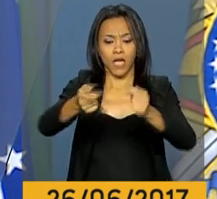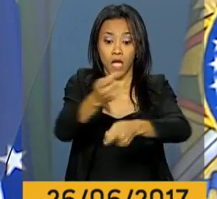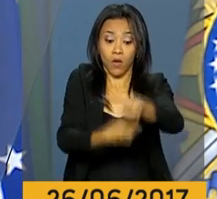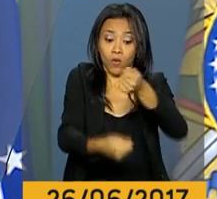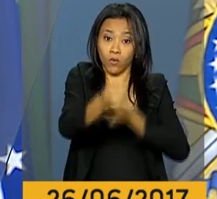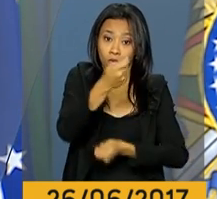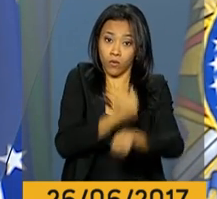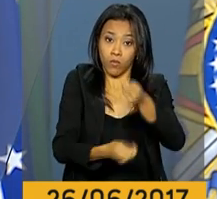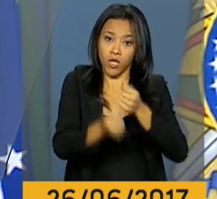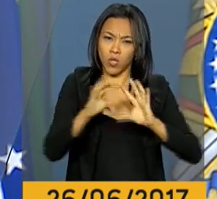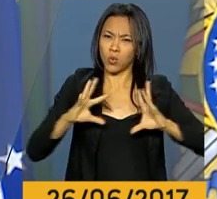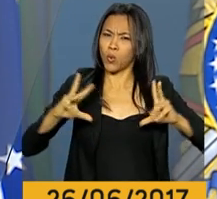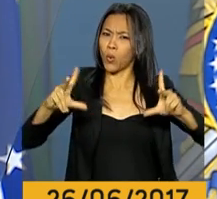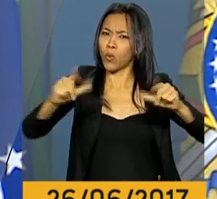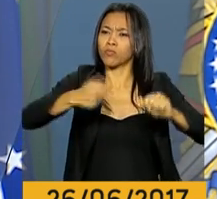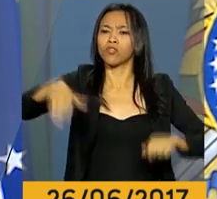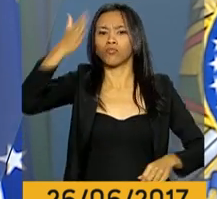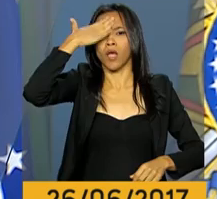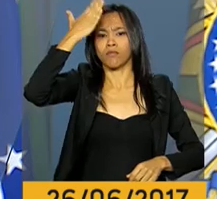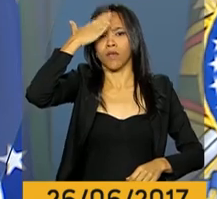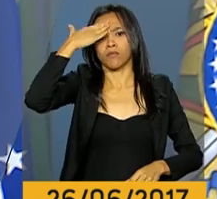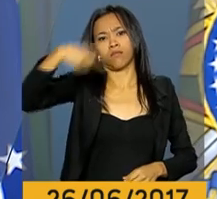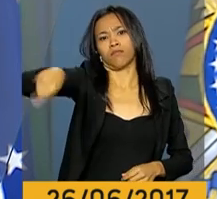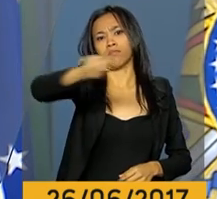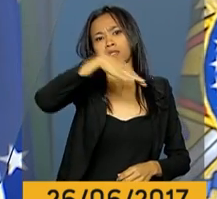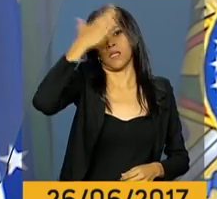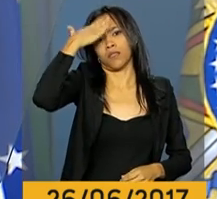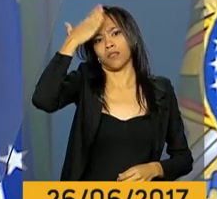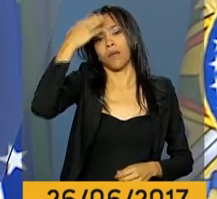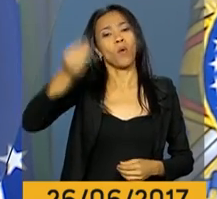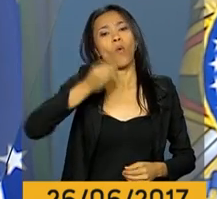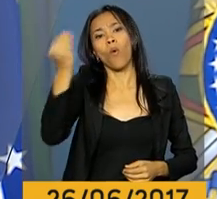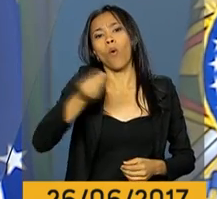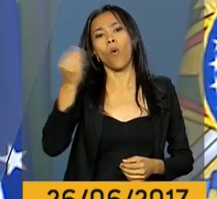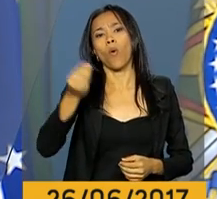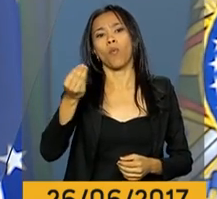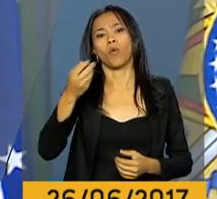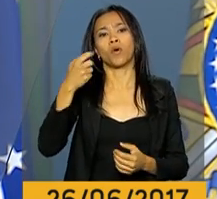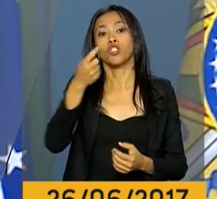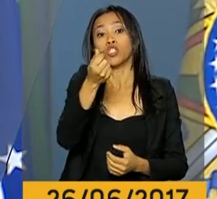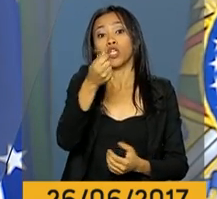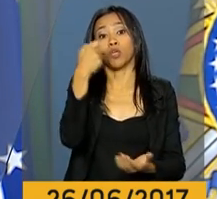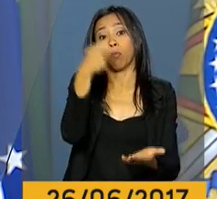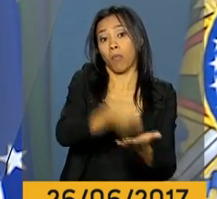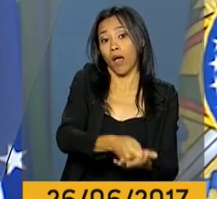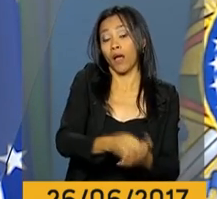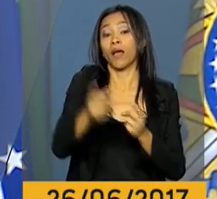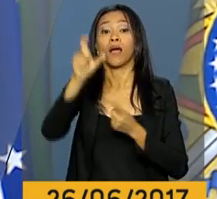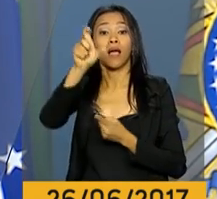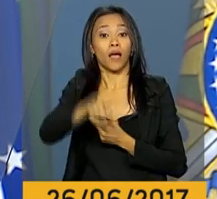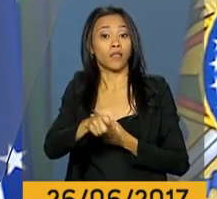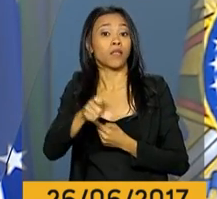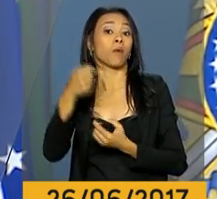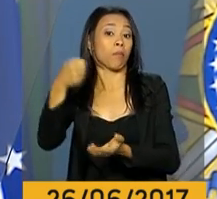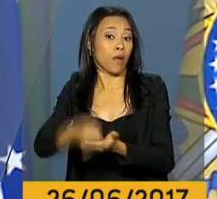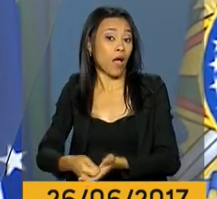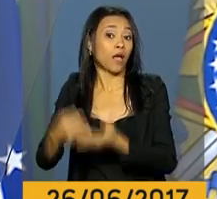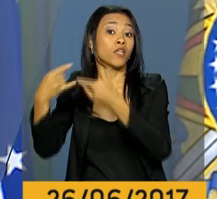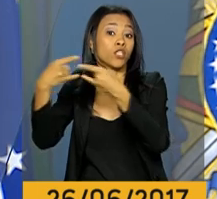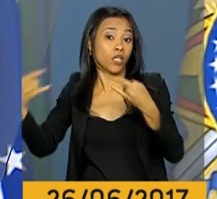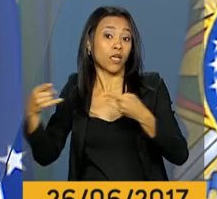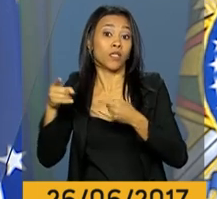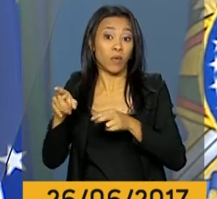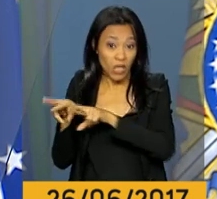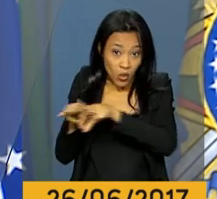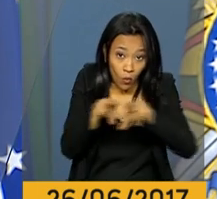todos passarão a saber quanto custa cada meio de pagamento dinheiro é uma coisa cartão é outra cheque é outra